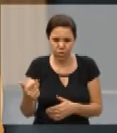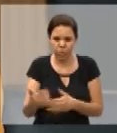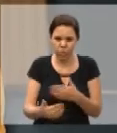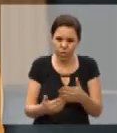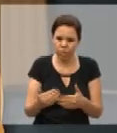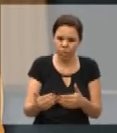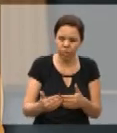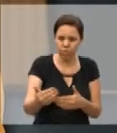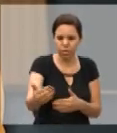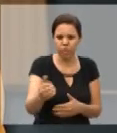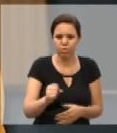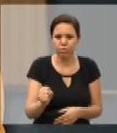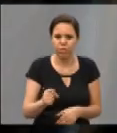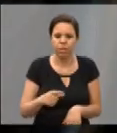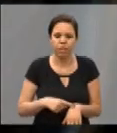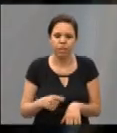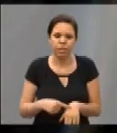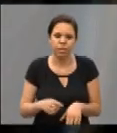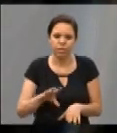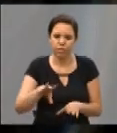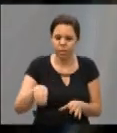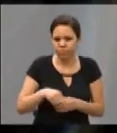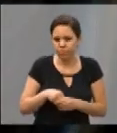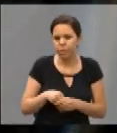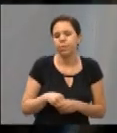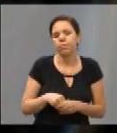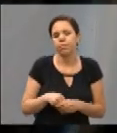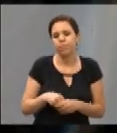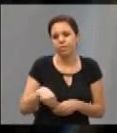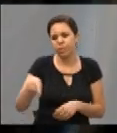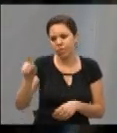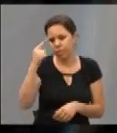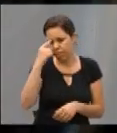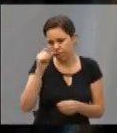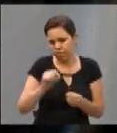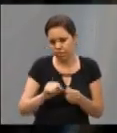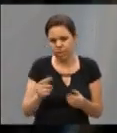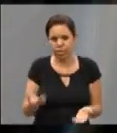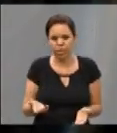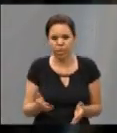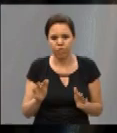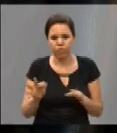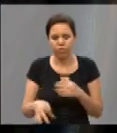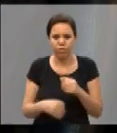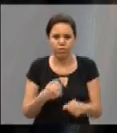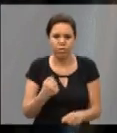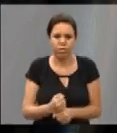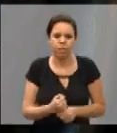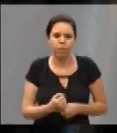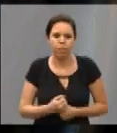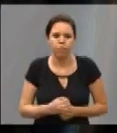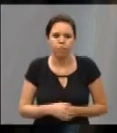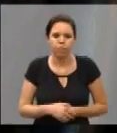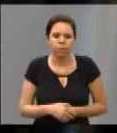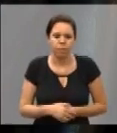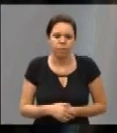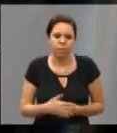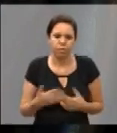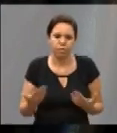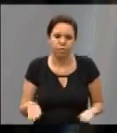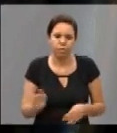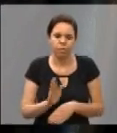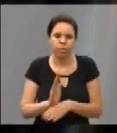de 2020 por conta dessas cenas adicionais que ele está indo para a Índia agora fazer, né, no final do ano. Né? E assim, e